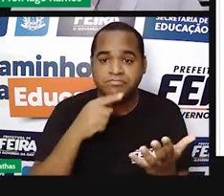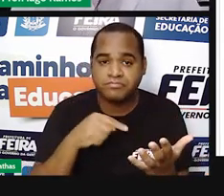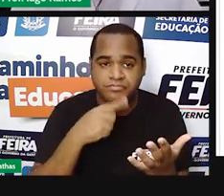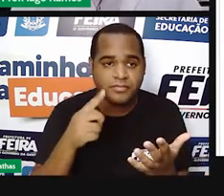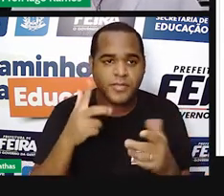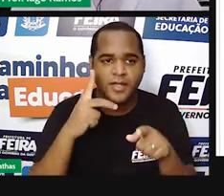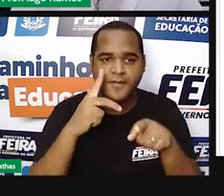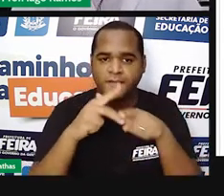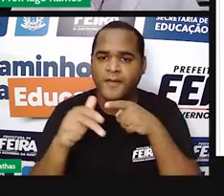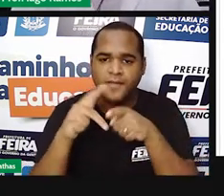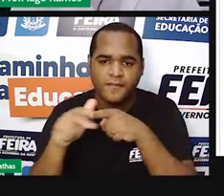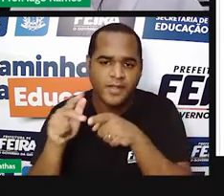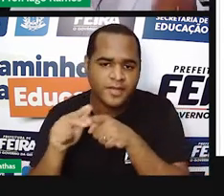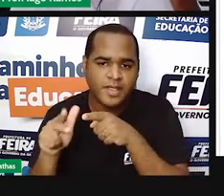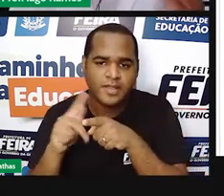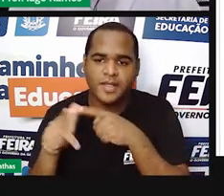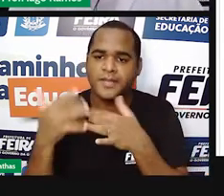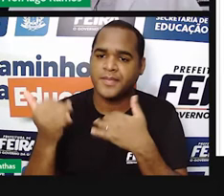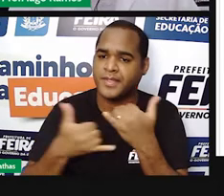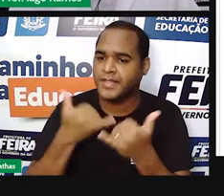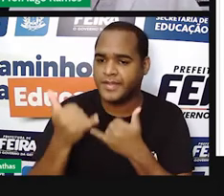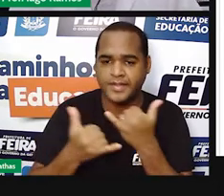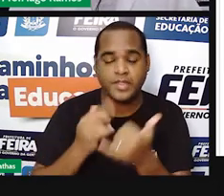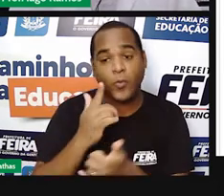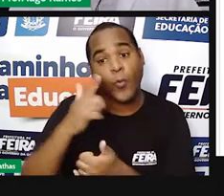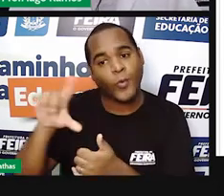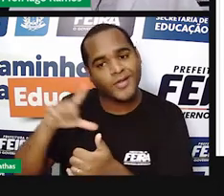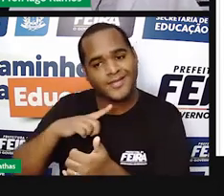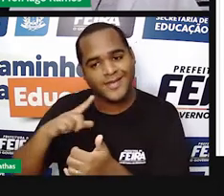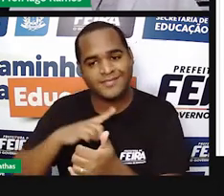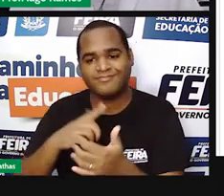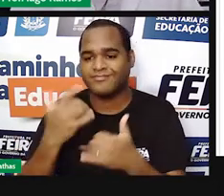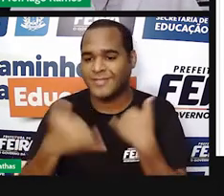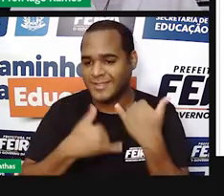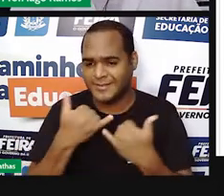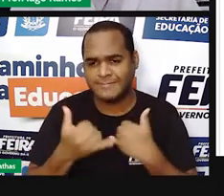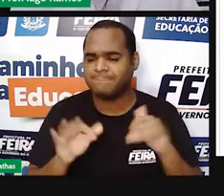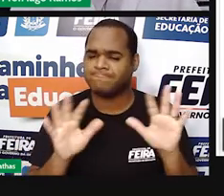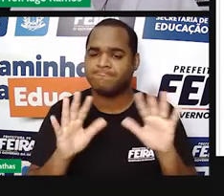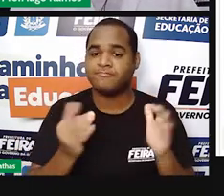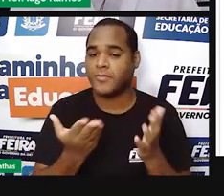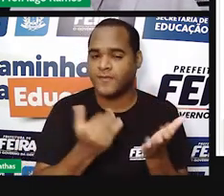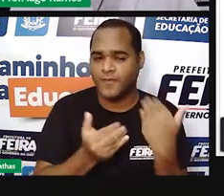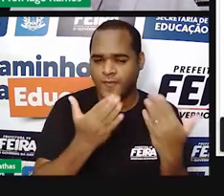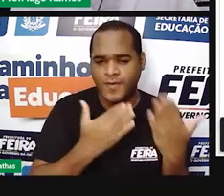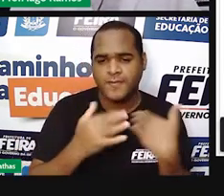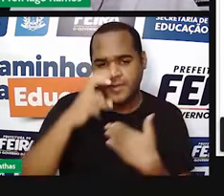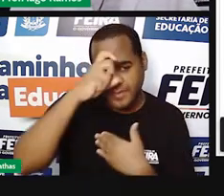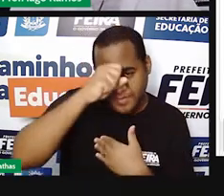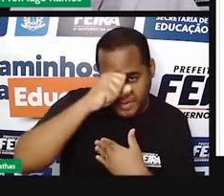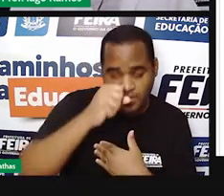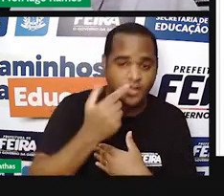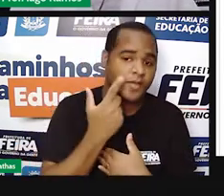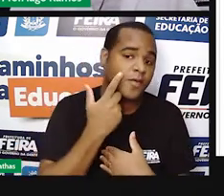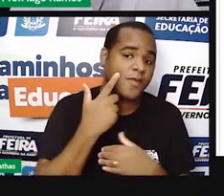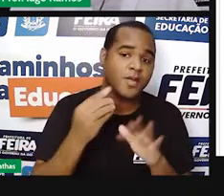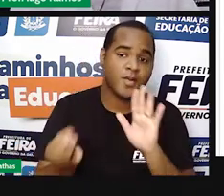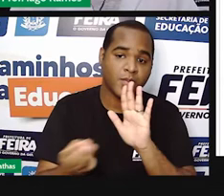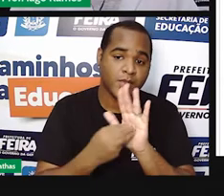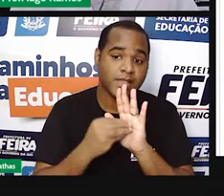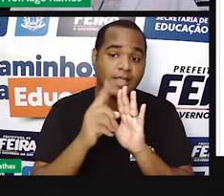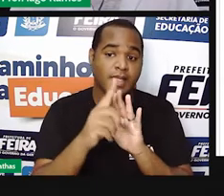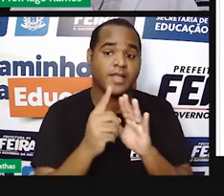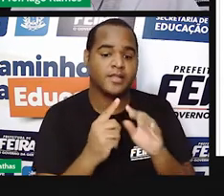vencer o jogo da próxima jogada Tá então vamos lá então vamos pegar e vamos colocar esse